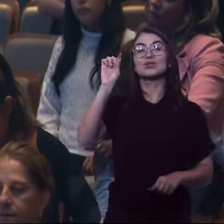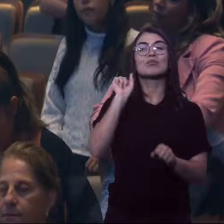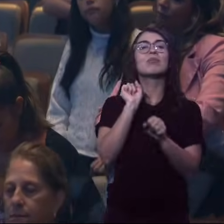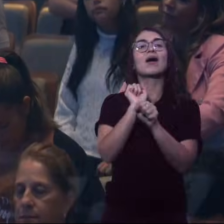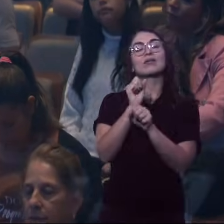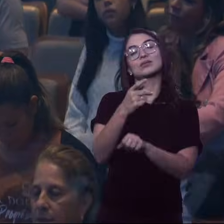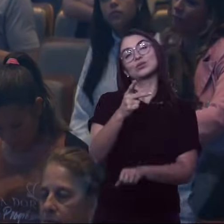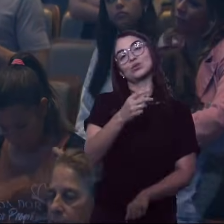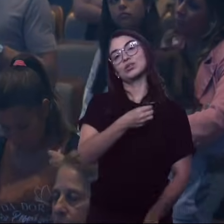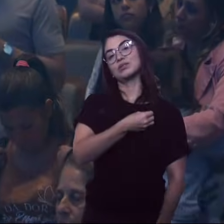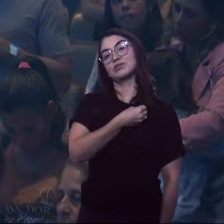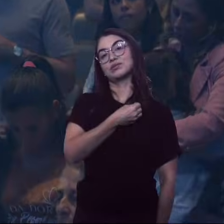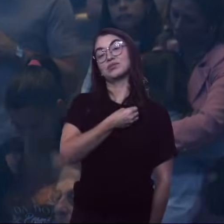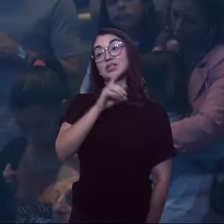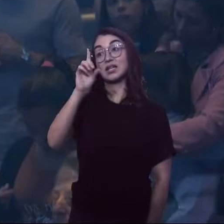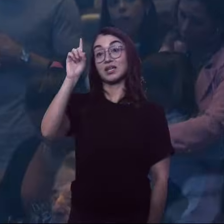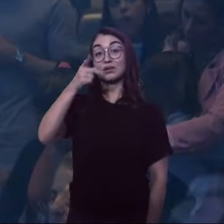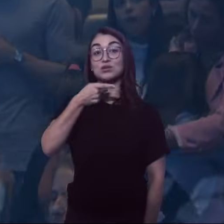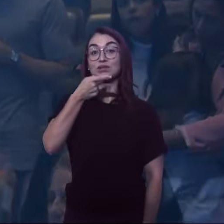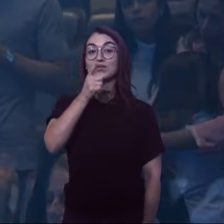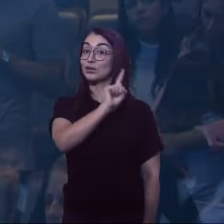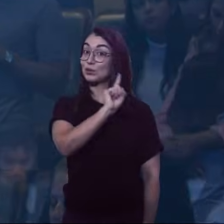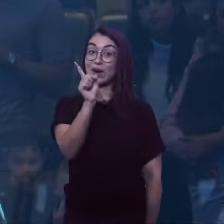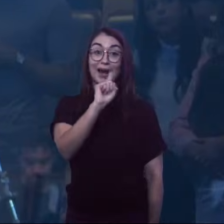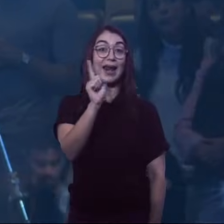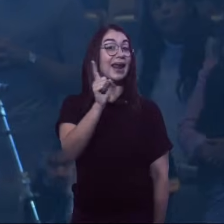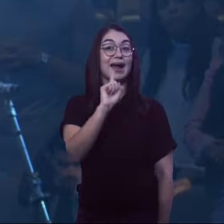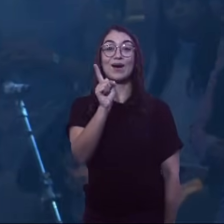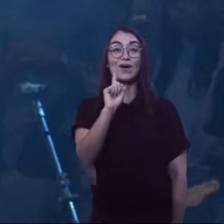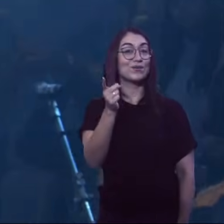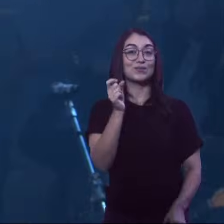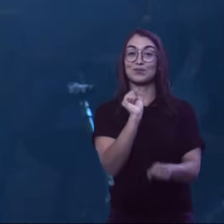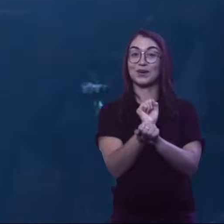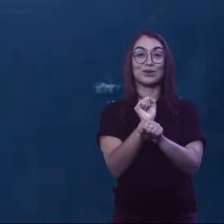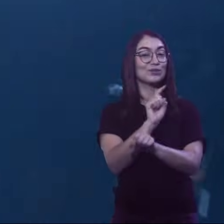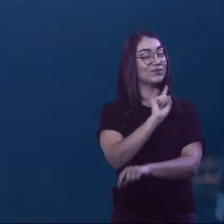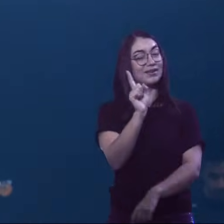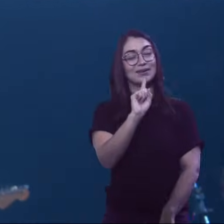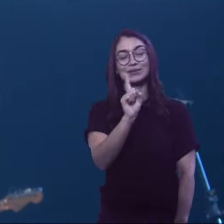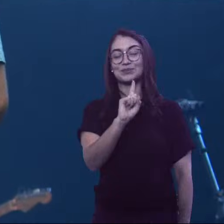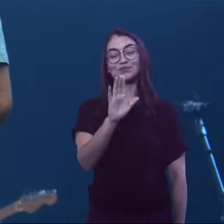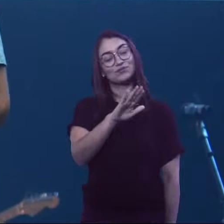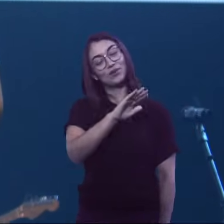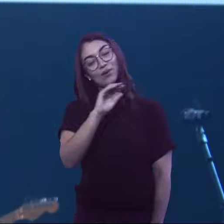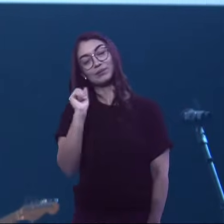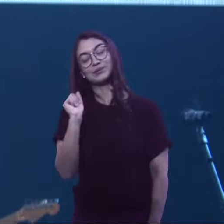está falando para você: não acabou. Não acabou.